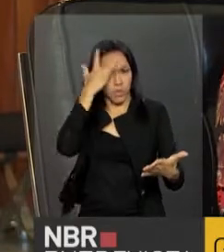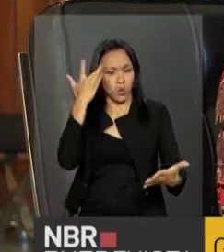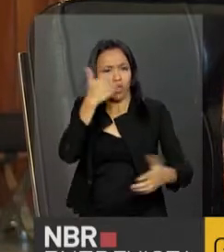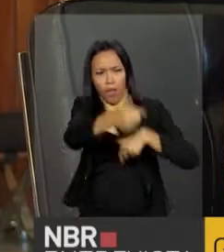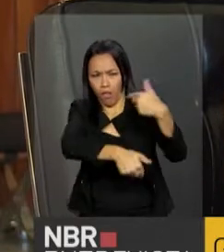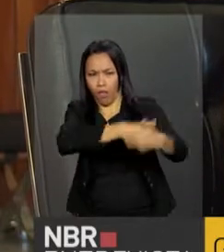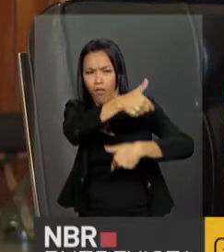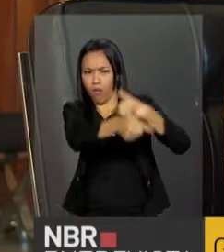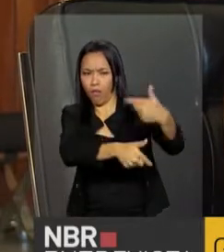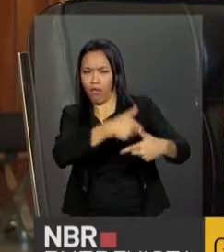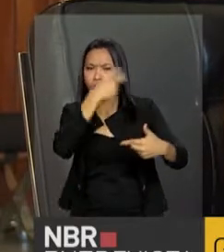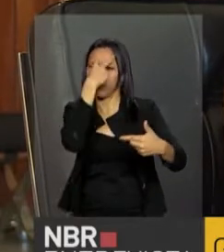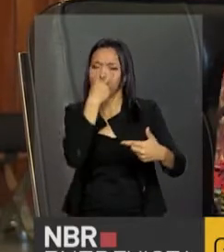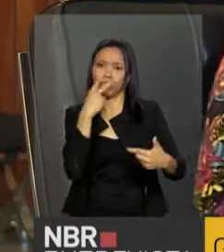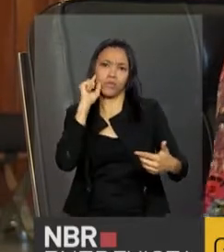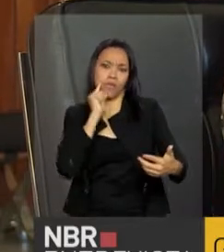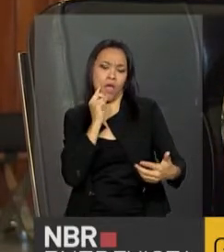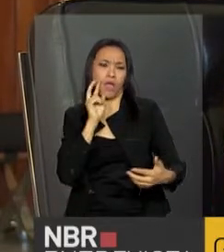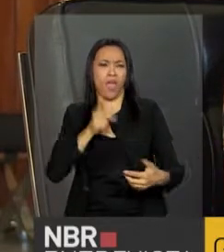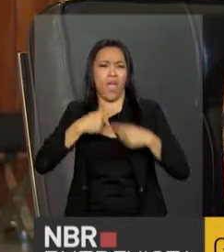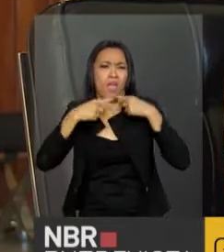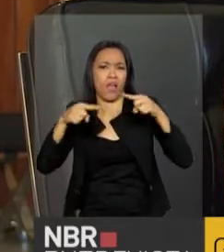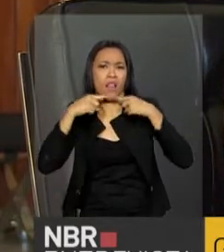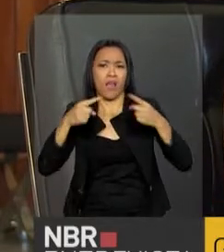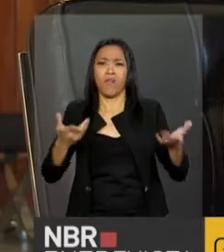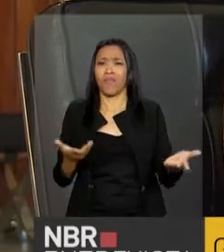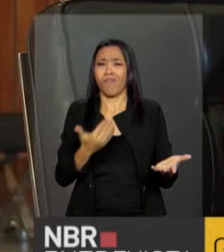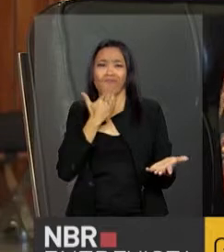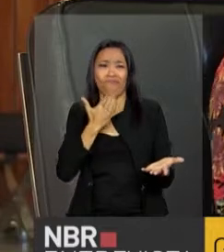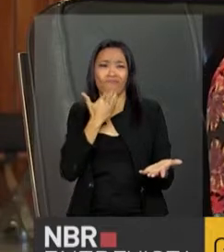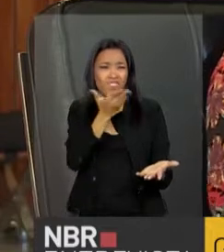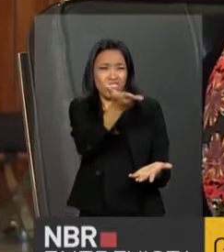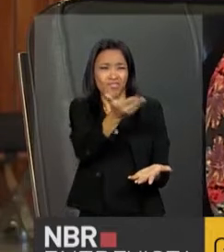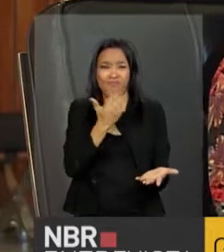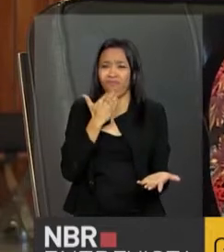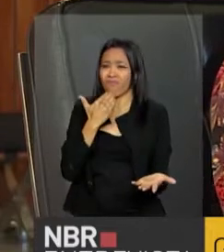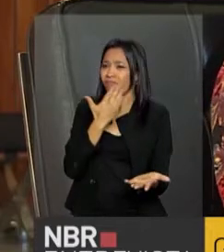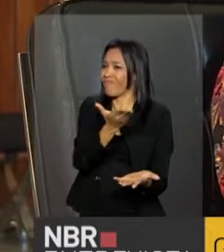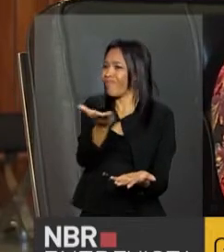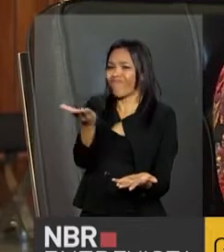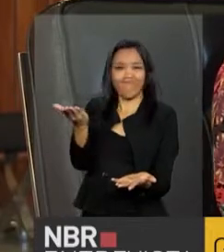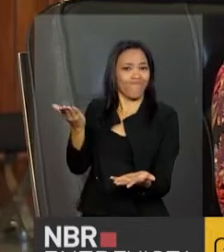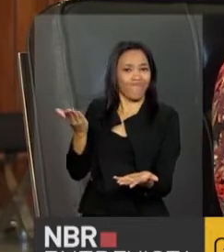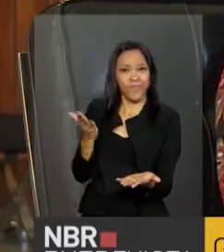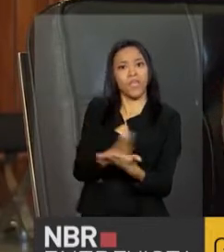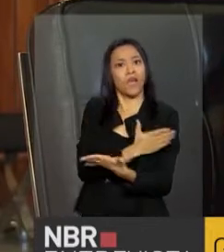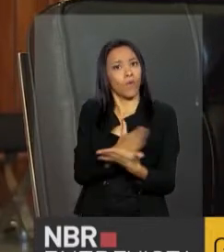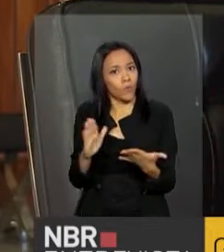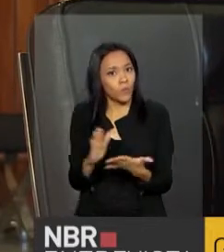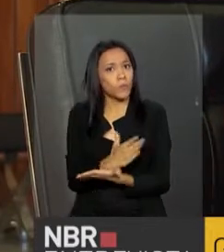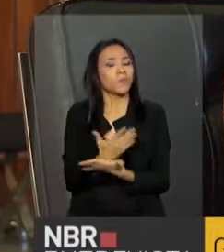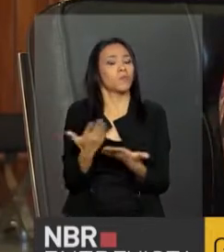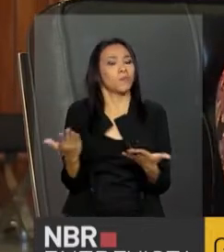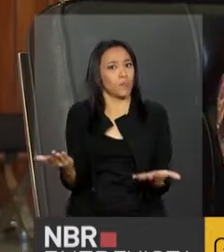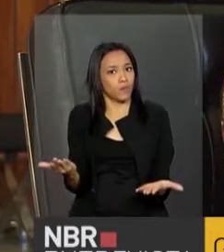cegas e surdas que reclamam de como em alguns